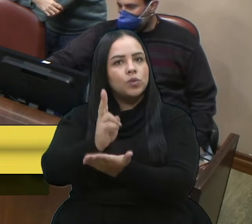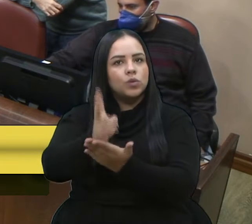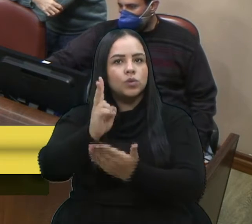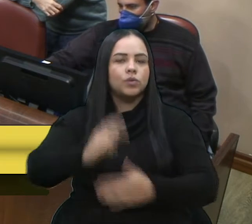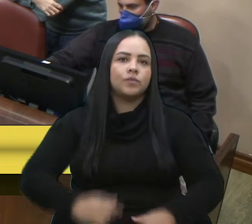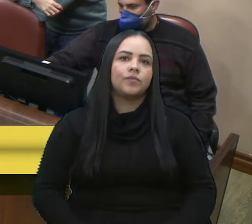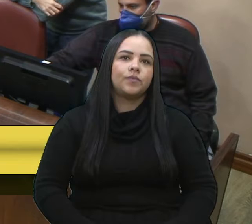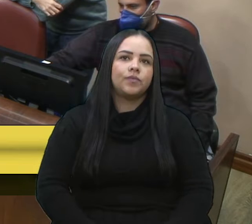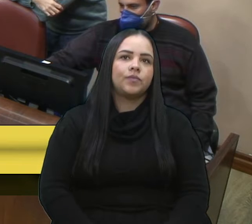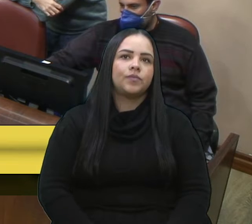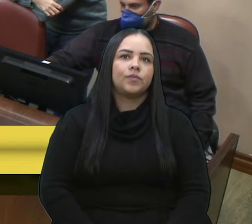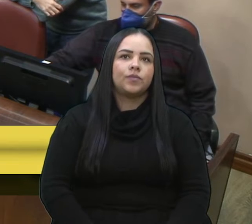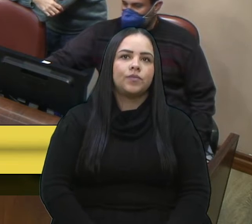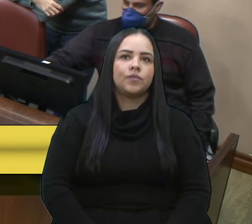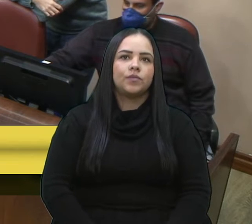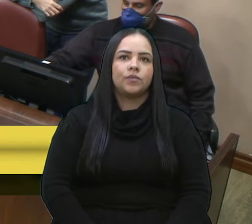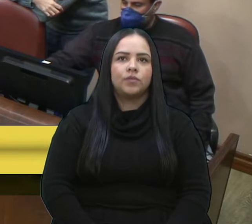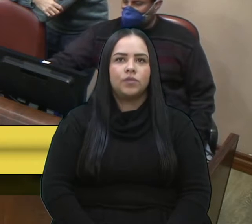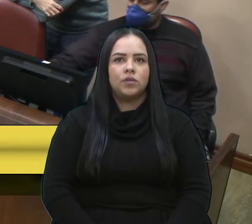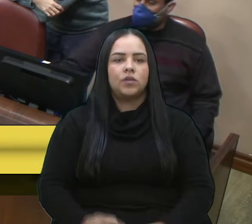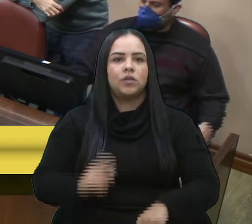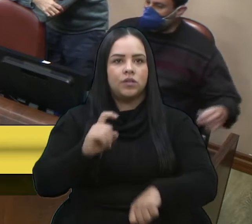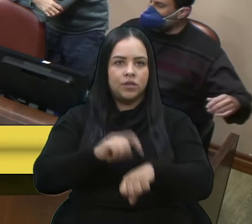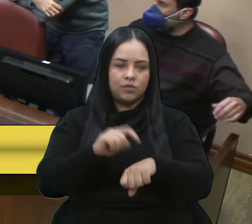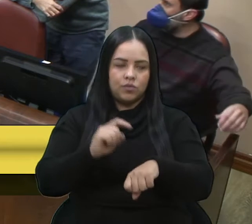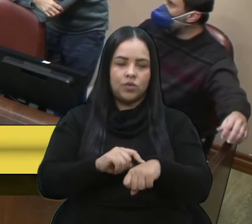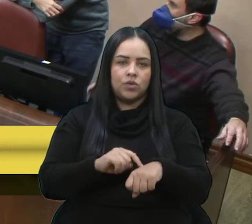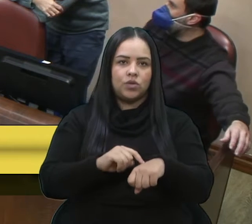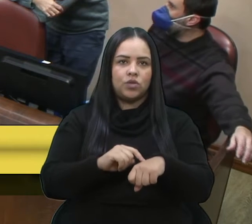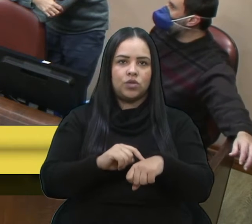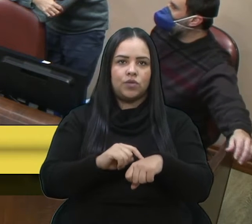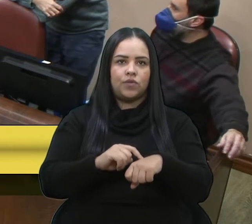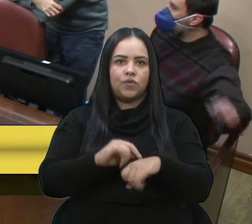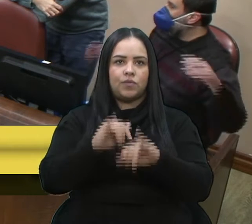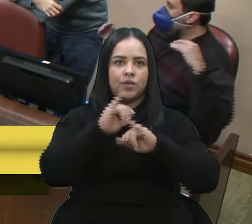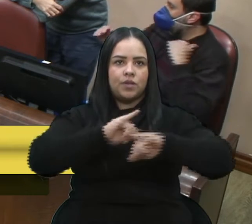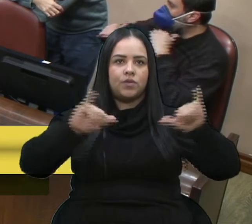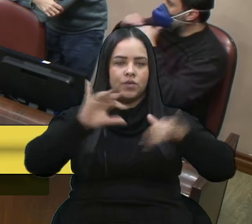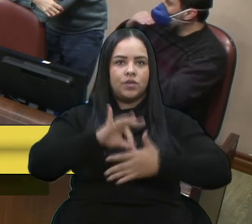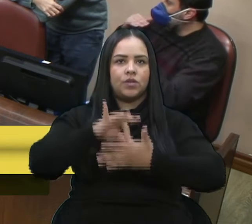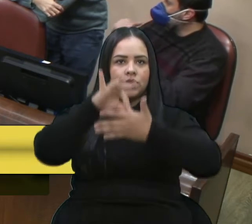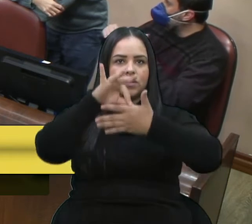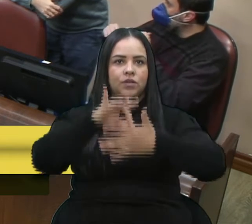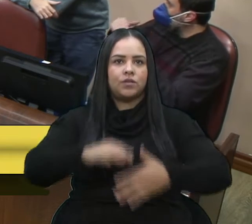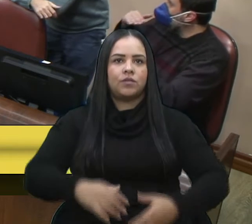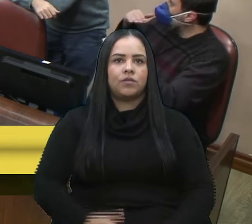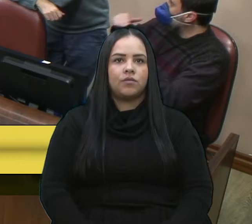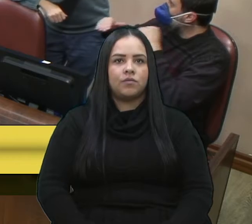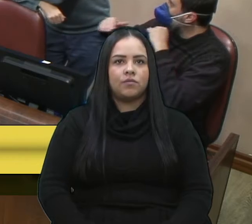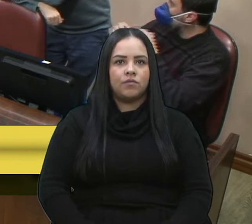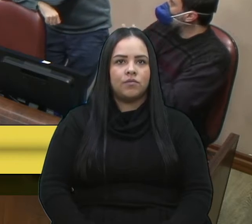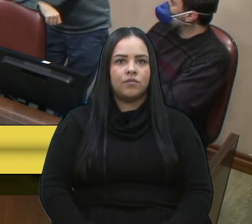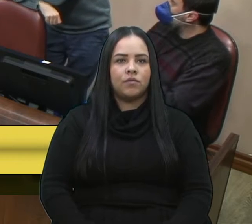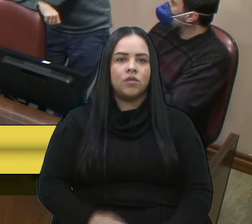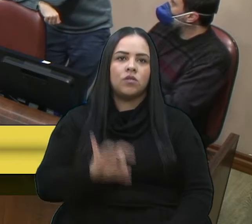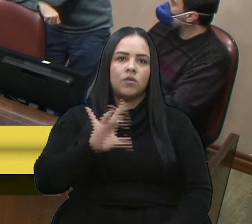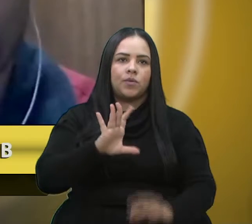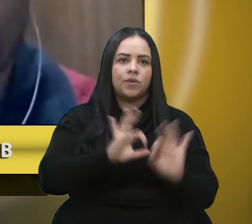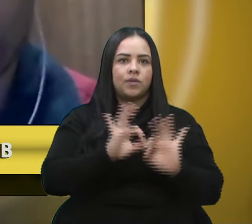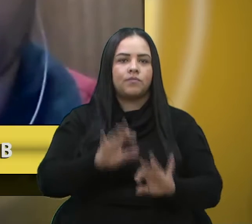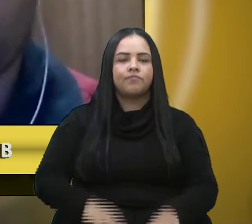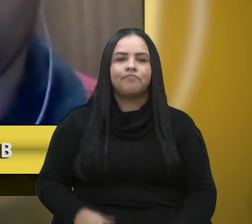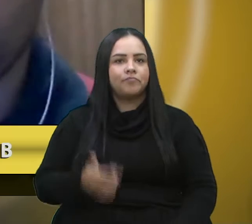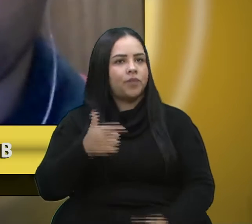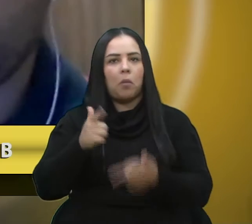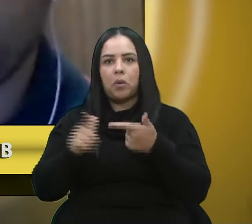correndo o espaço da declaração de líder do MDB. Desculpa, vereador Felipe, mas precisava fazer essa correção. Não tem problema, senhor